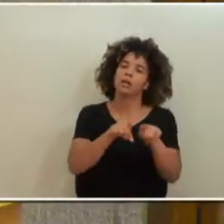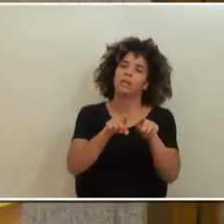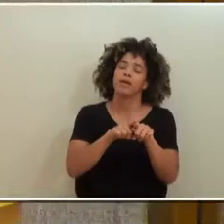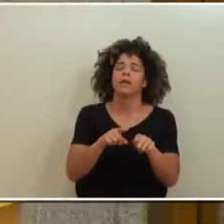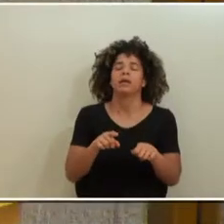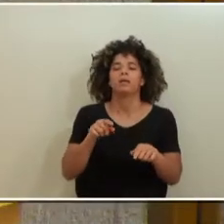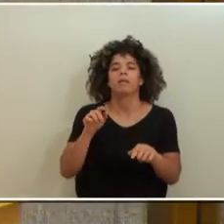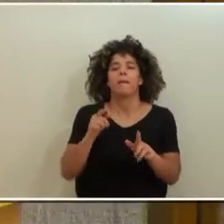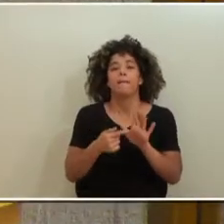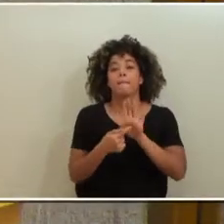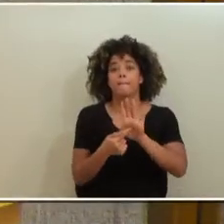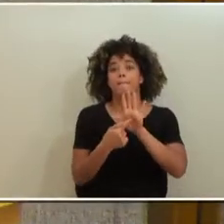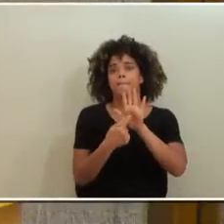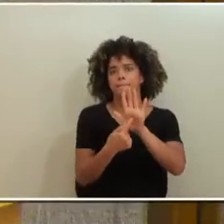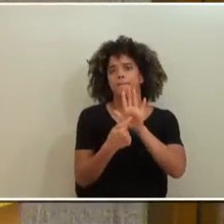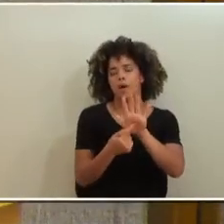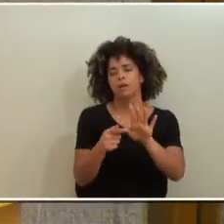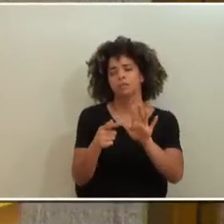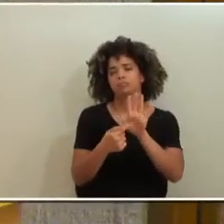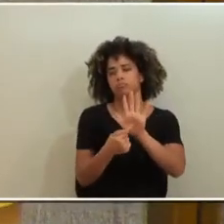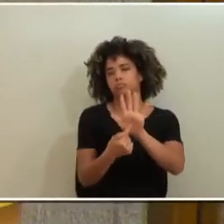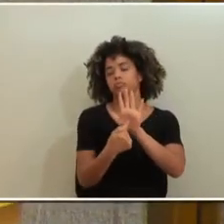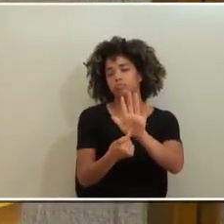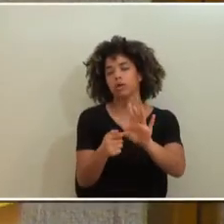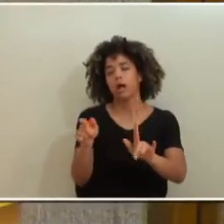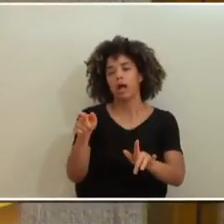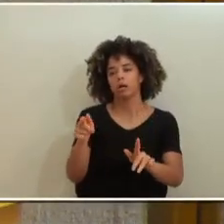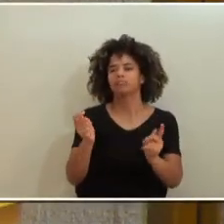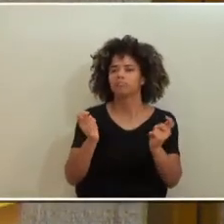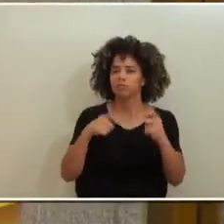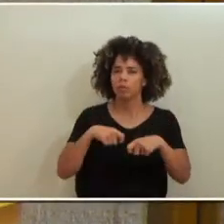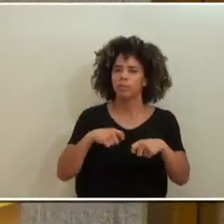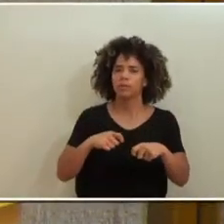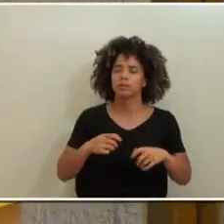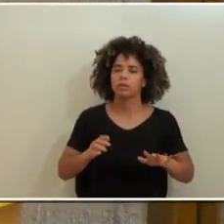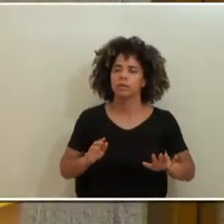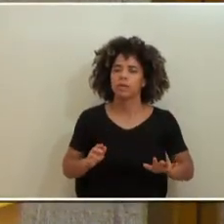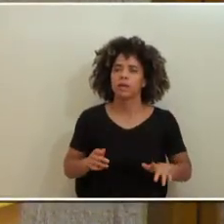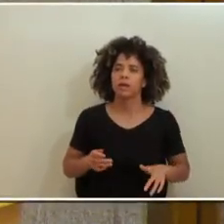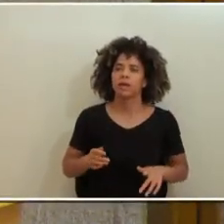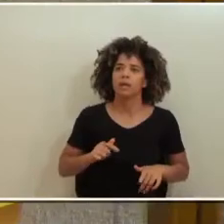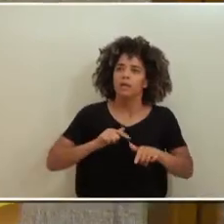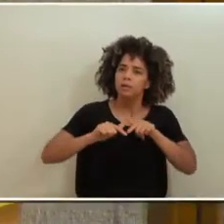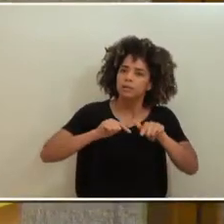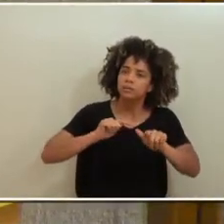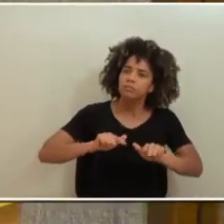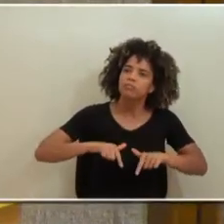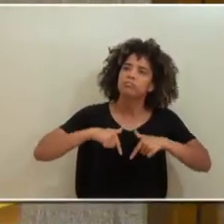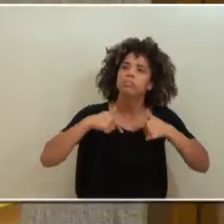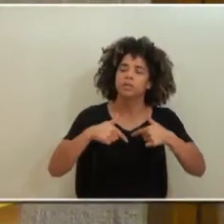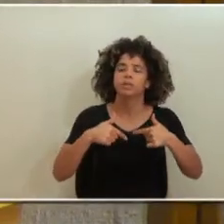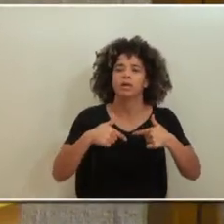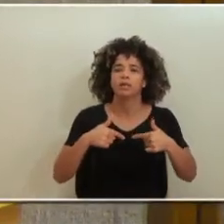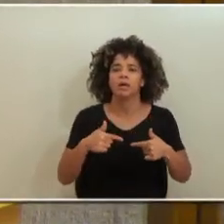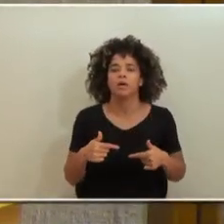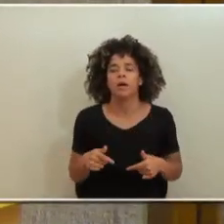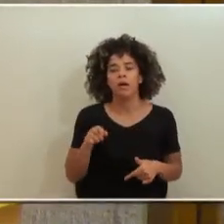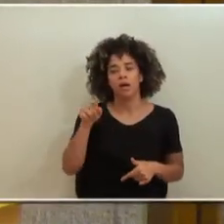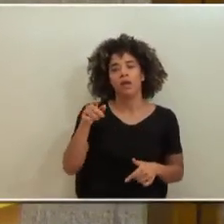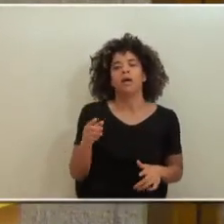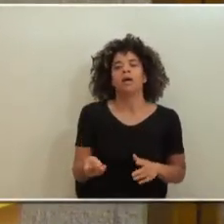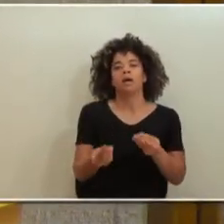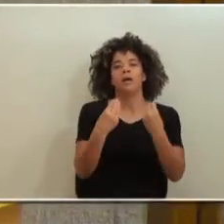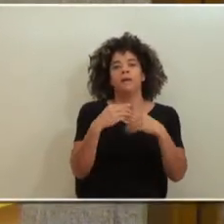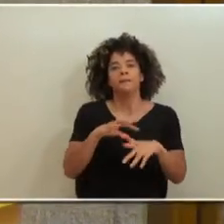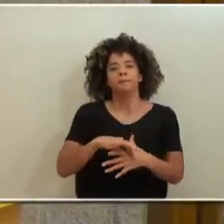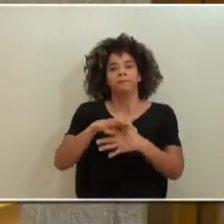dedicação. Reconhecido em 2014 por sua atuação destacada na comunidade de Foz do Iguaçu em